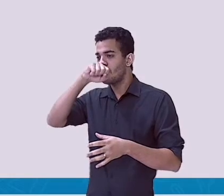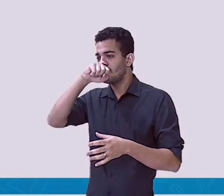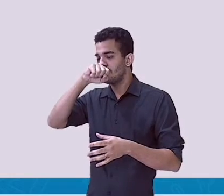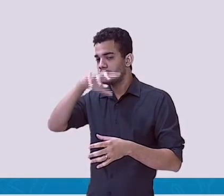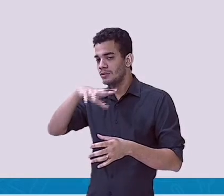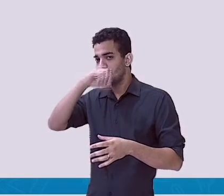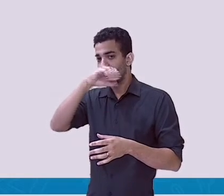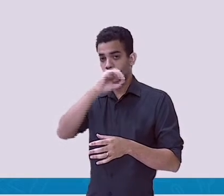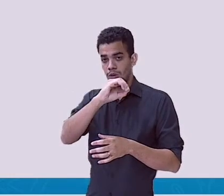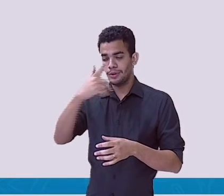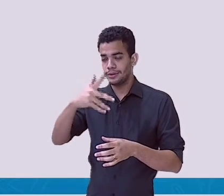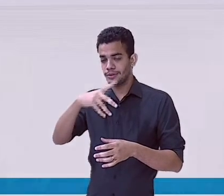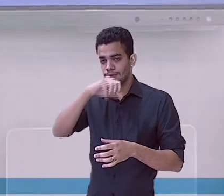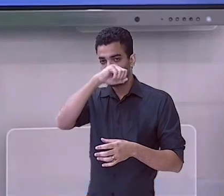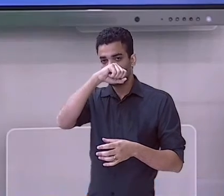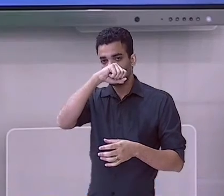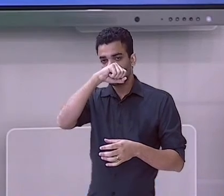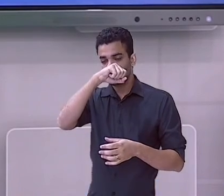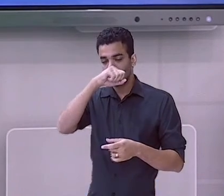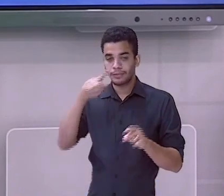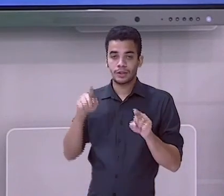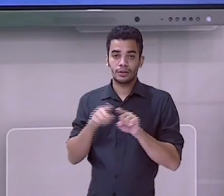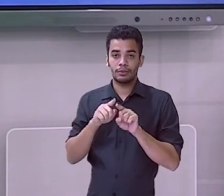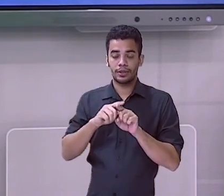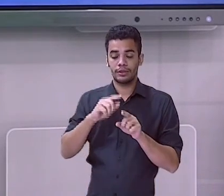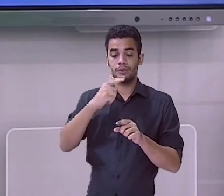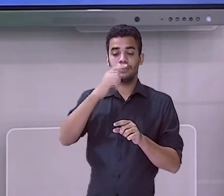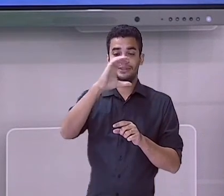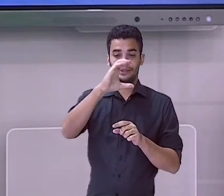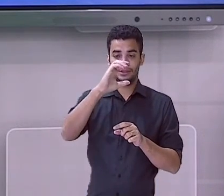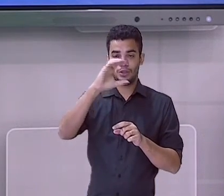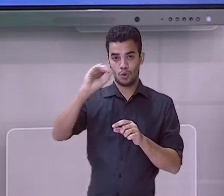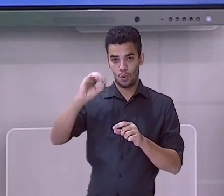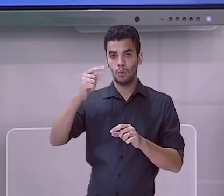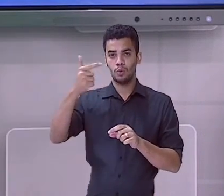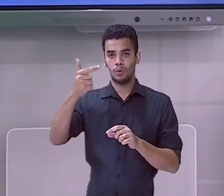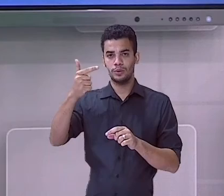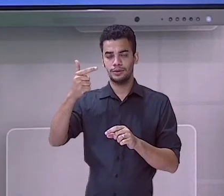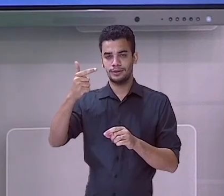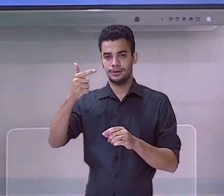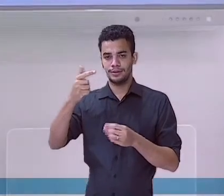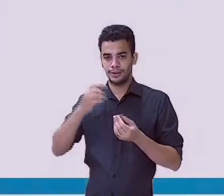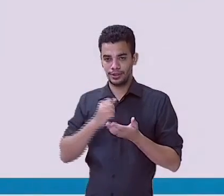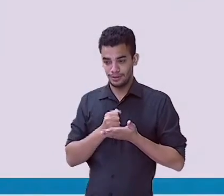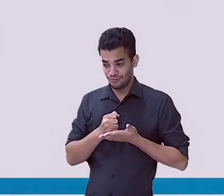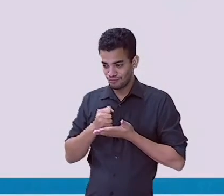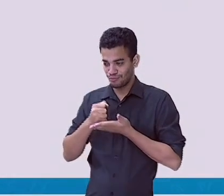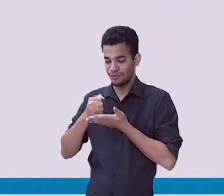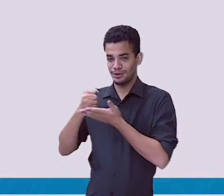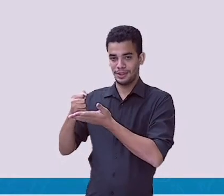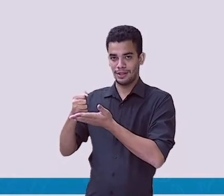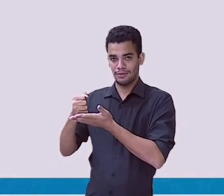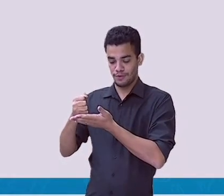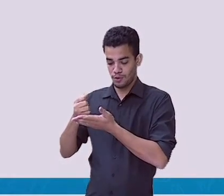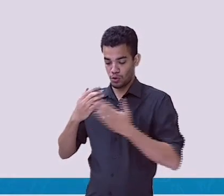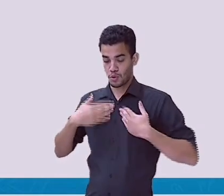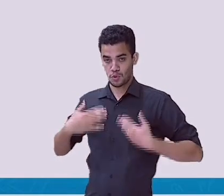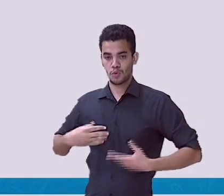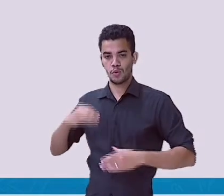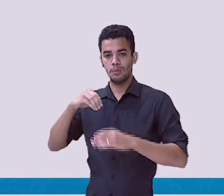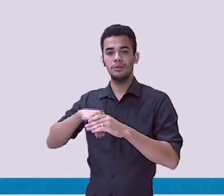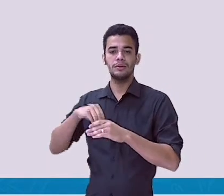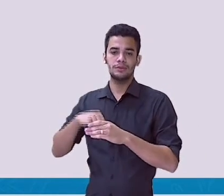estruturação. Quem são, então? Como que elas são? Olha só, elas são ovais e